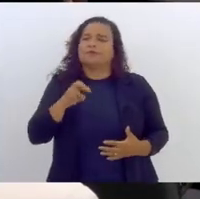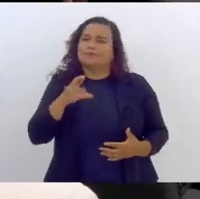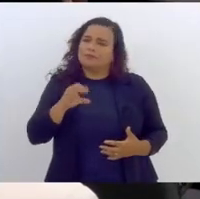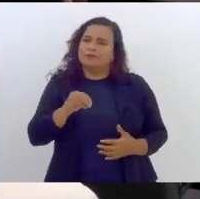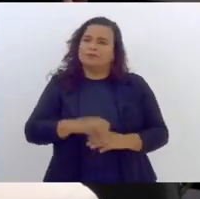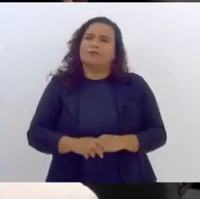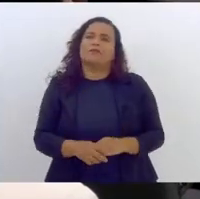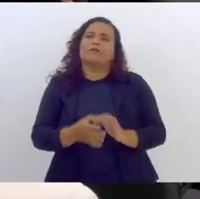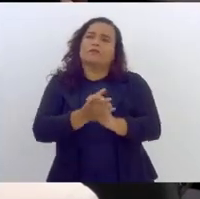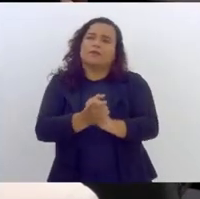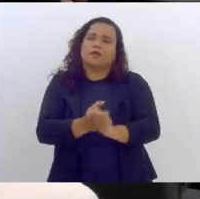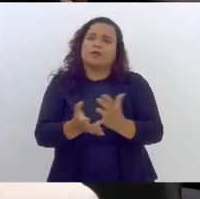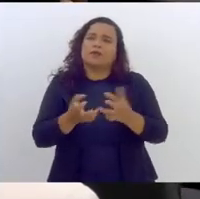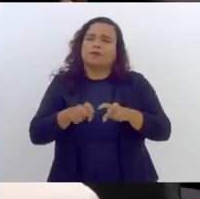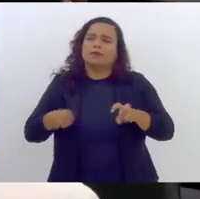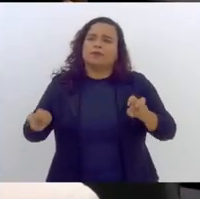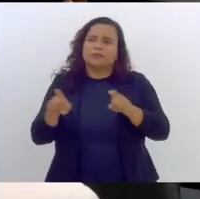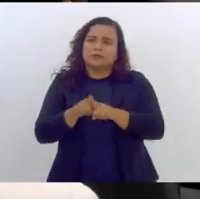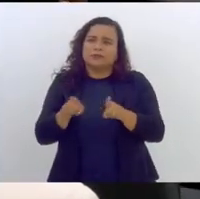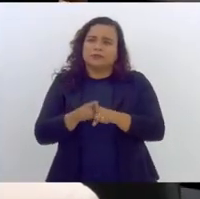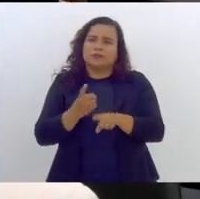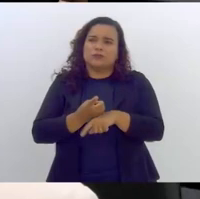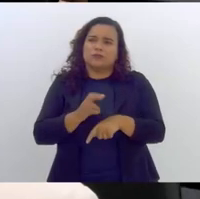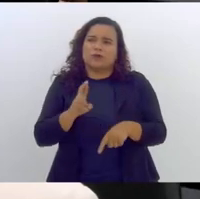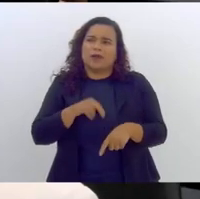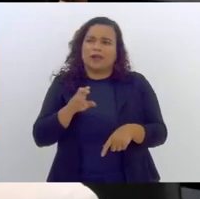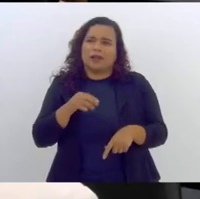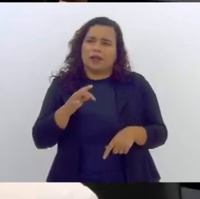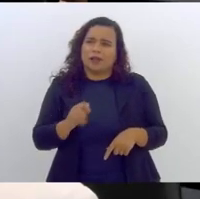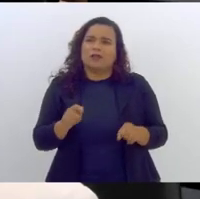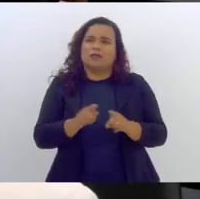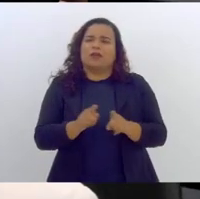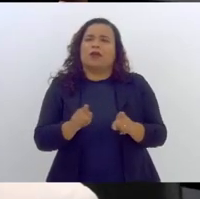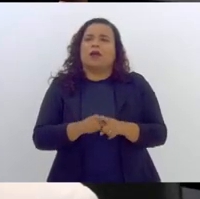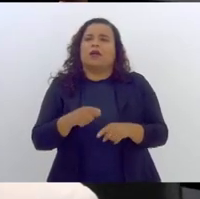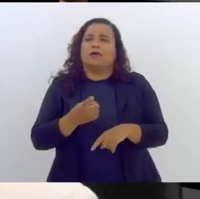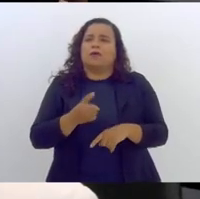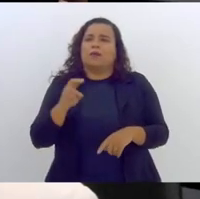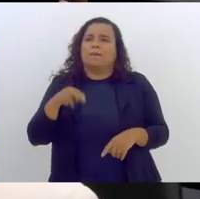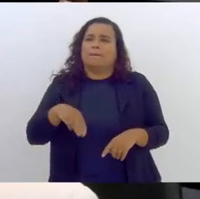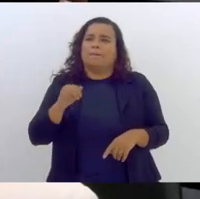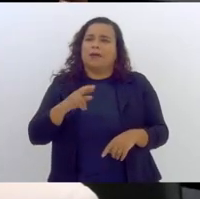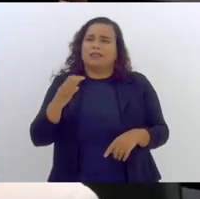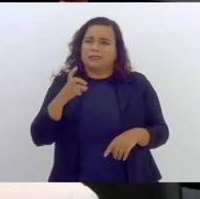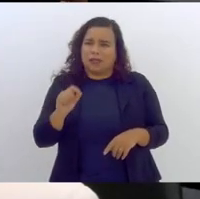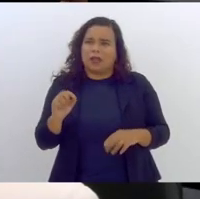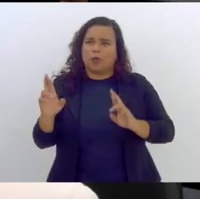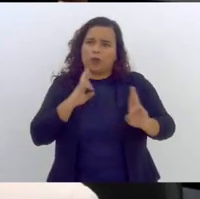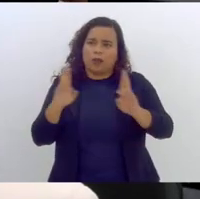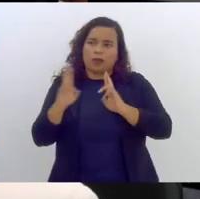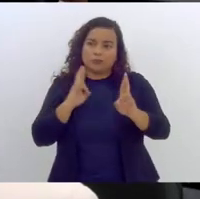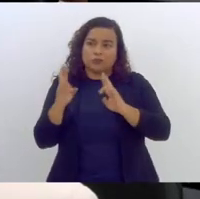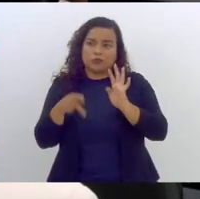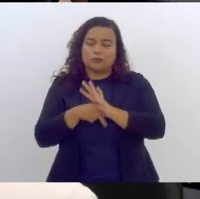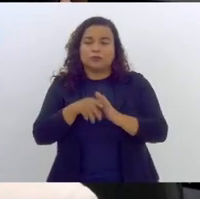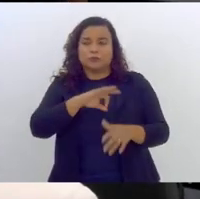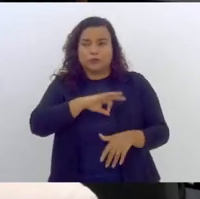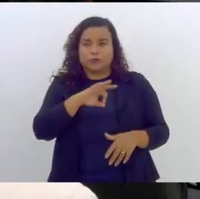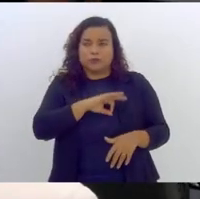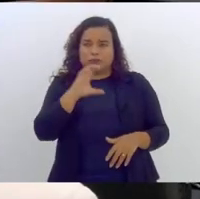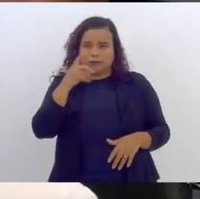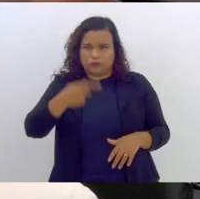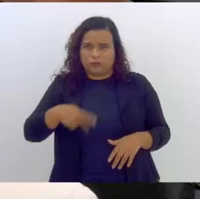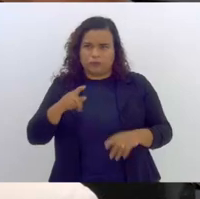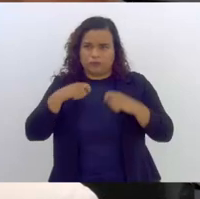quero saudar tá comprando a mesa conosco Doutora Renata e Dr Marcelo relações institucionais da Polícia Civil aqui na Assembleia Legislativa